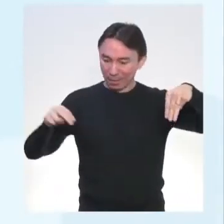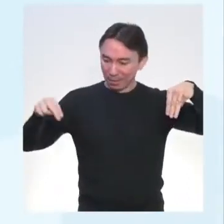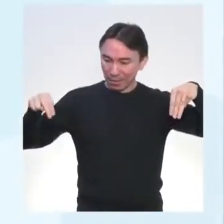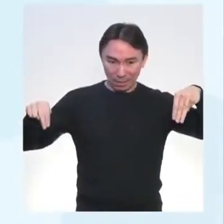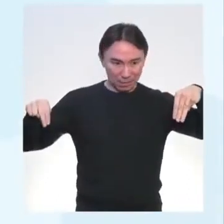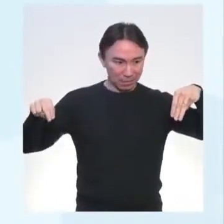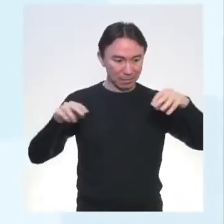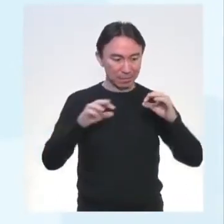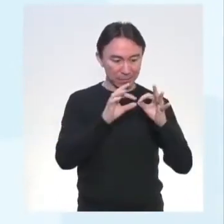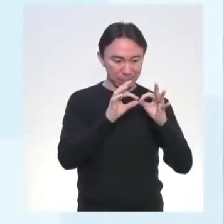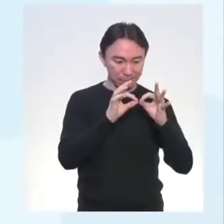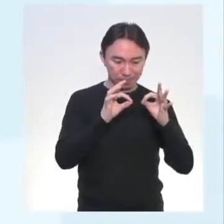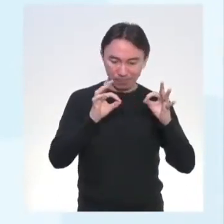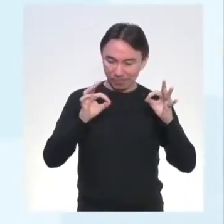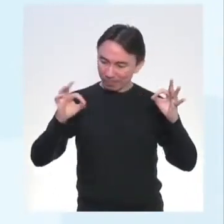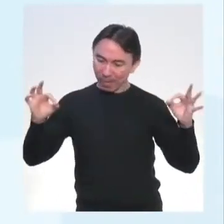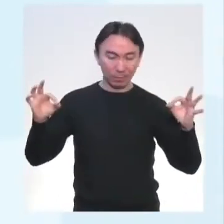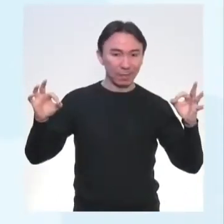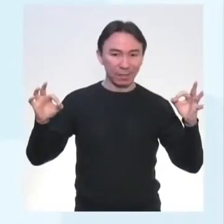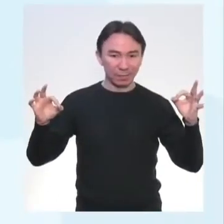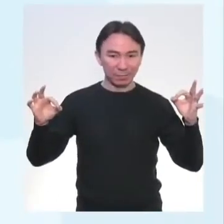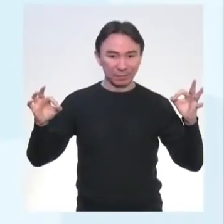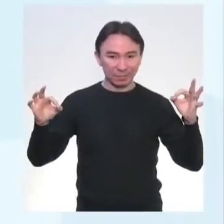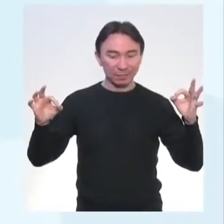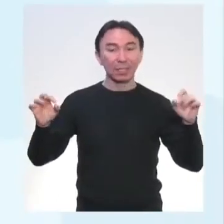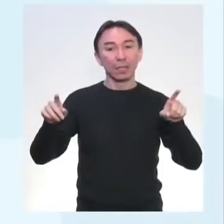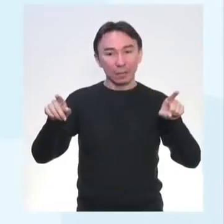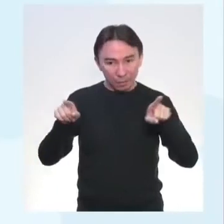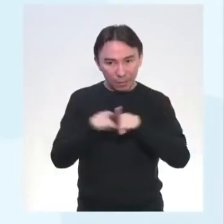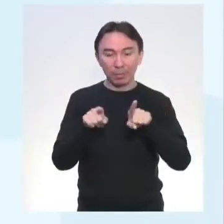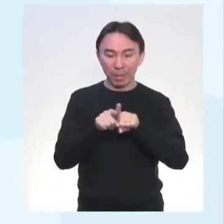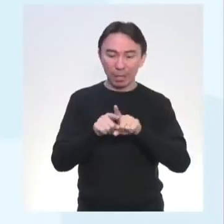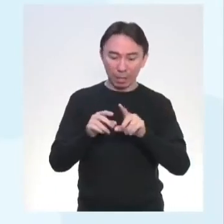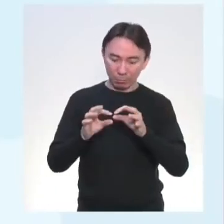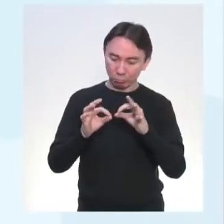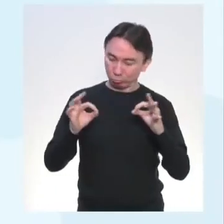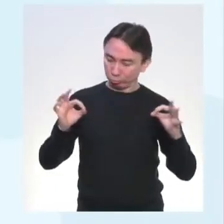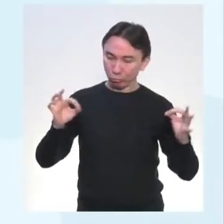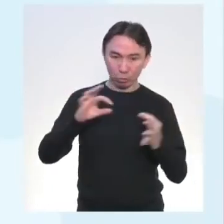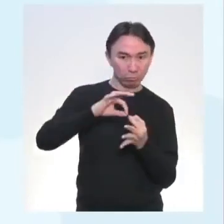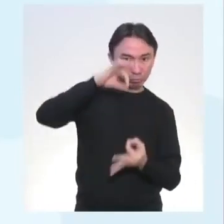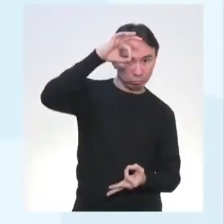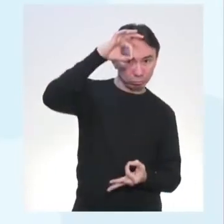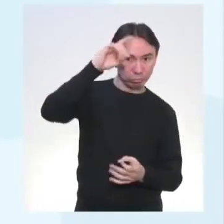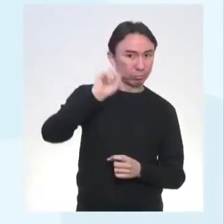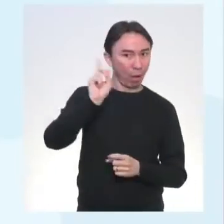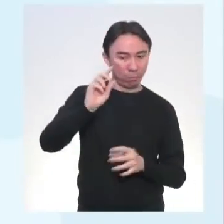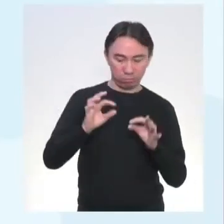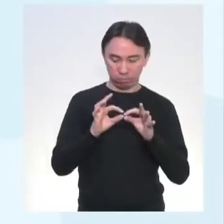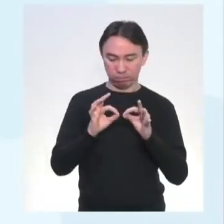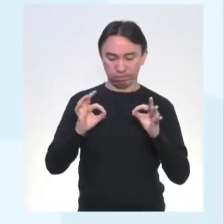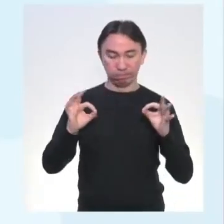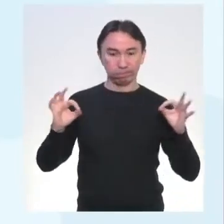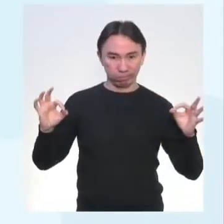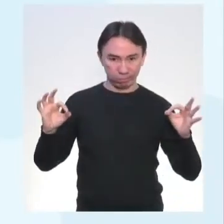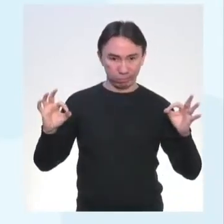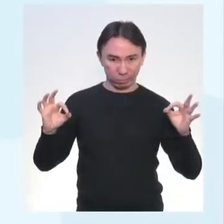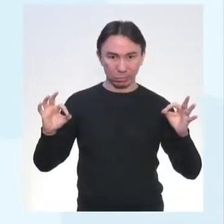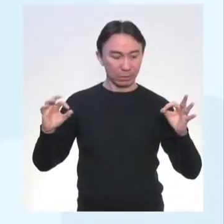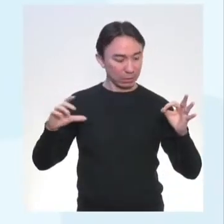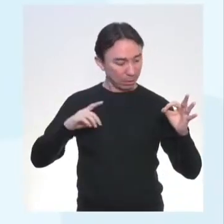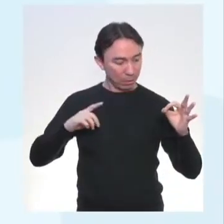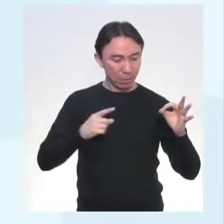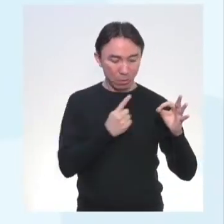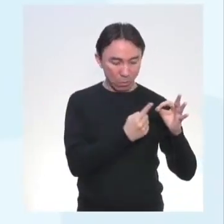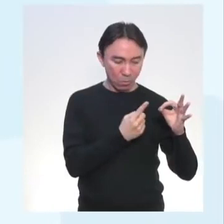mais compridinho, né? Mas veja que ele também está na horizontal, né? E ele tem 6 unidades de medida de comprimento.